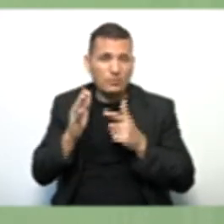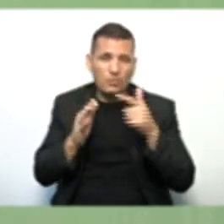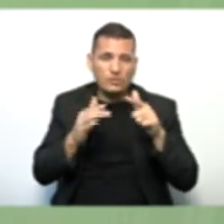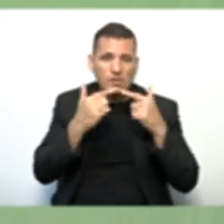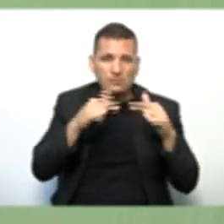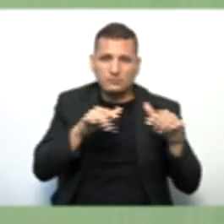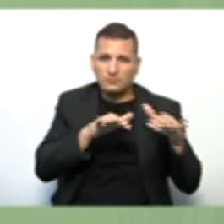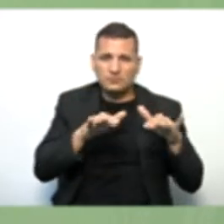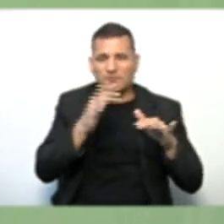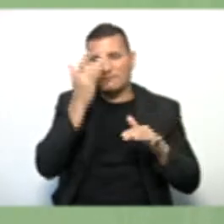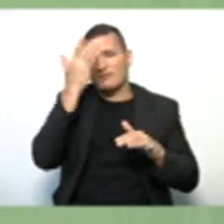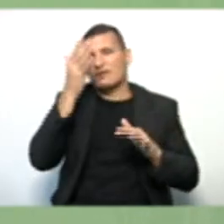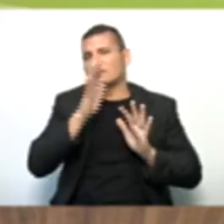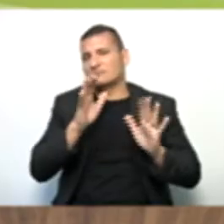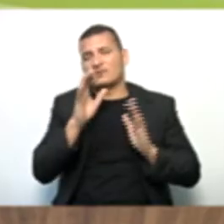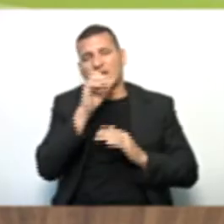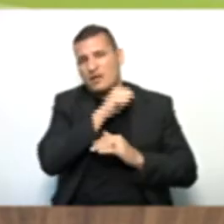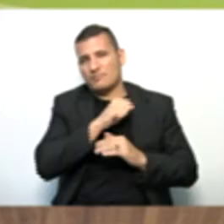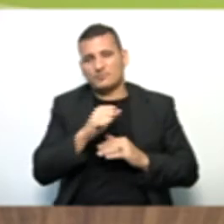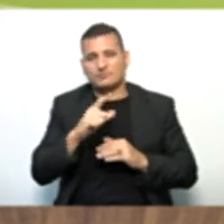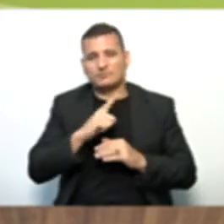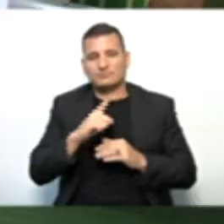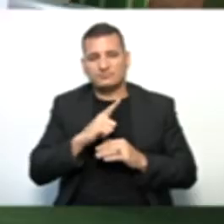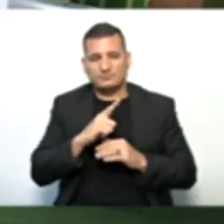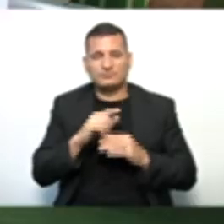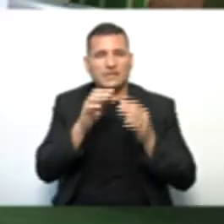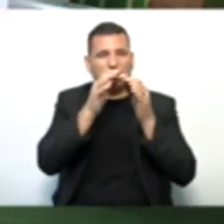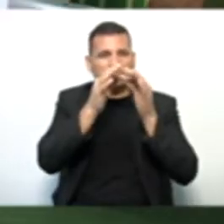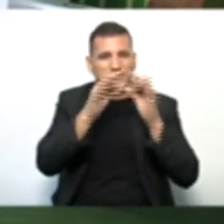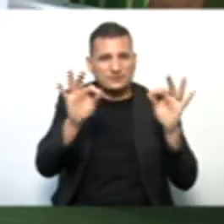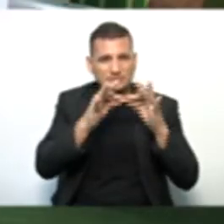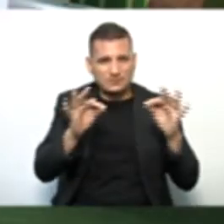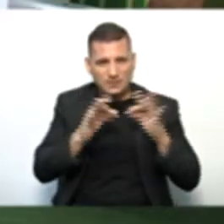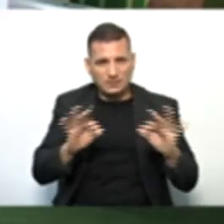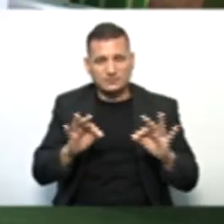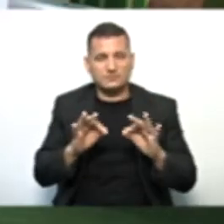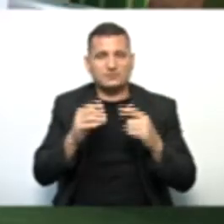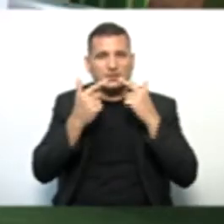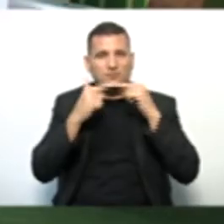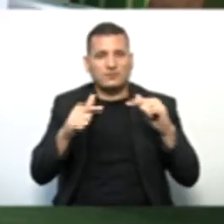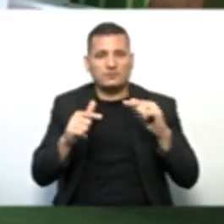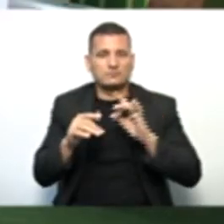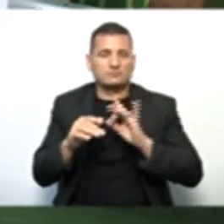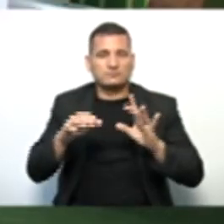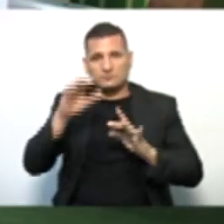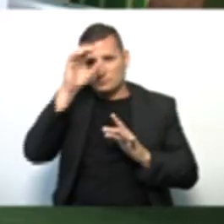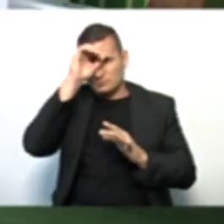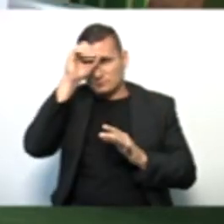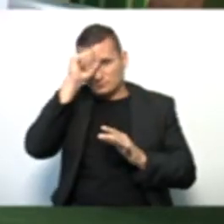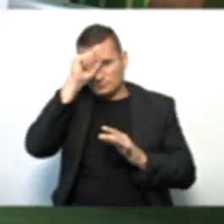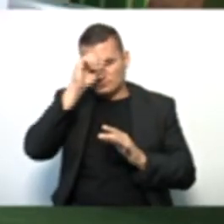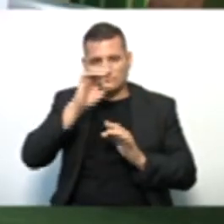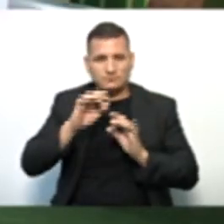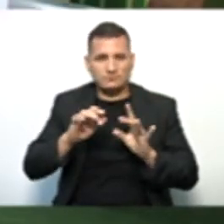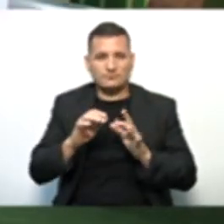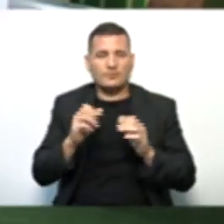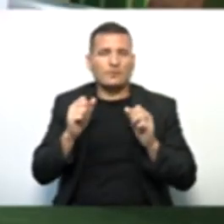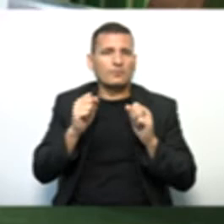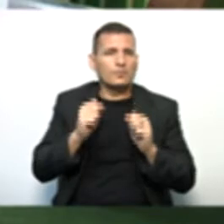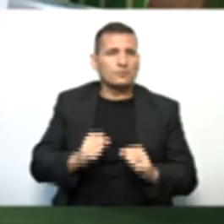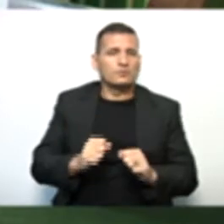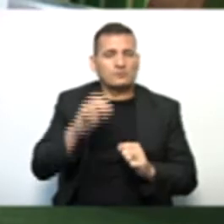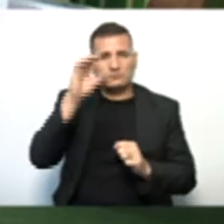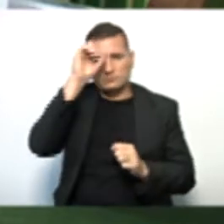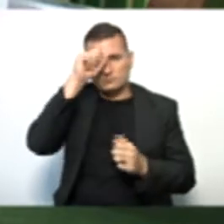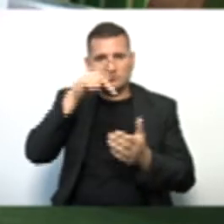já precisa aprender só com certeza. As palavras reservadas, né? É a sintaxe da linguagem. Você precisa aprender essa sintaxe para poder aprender realmente